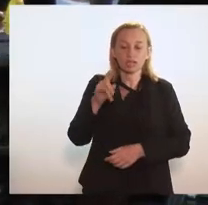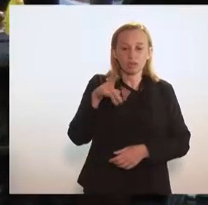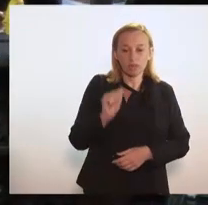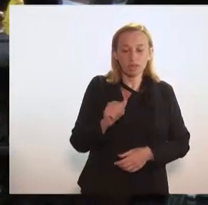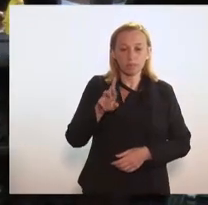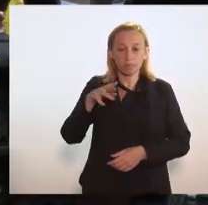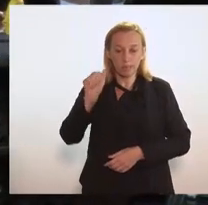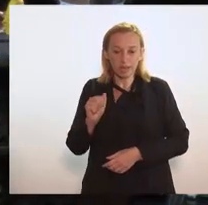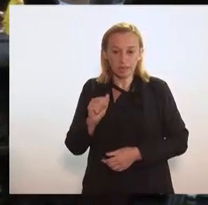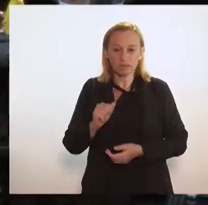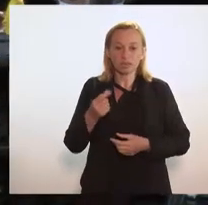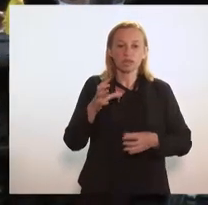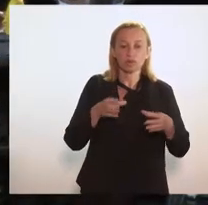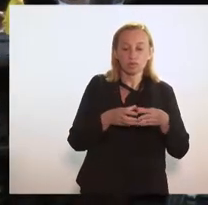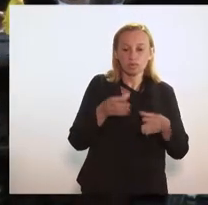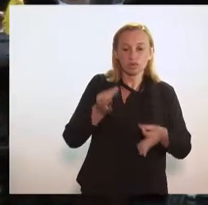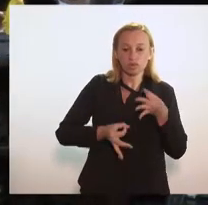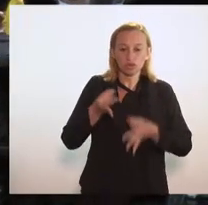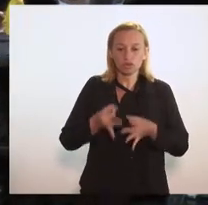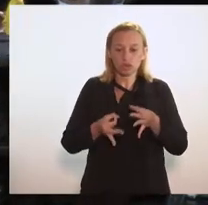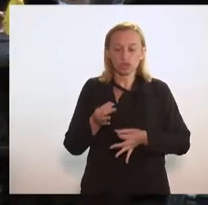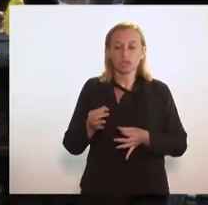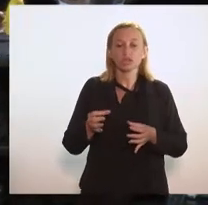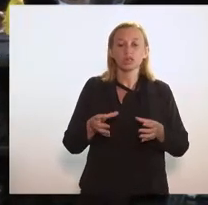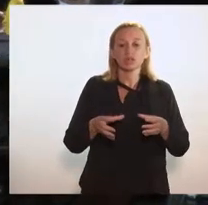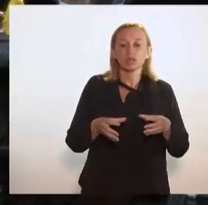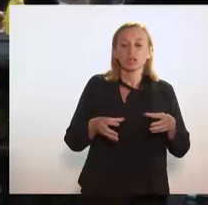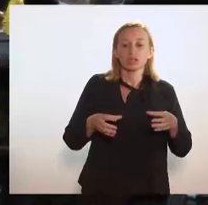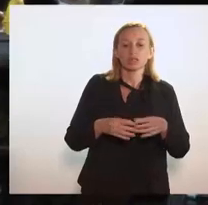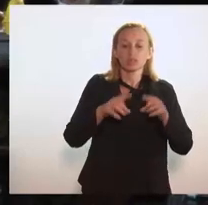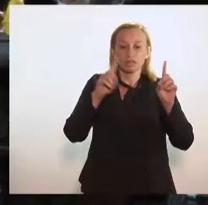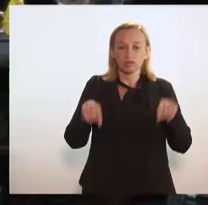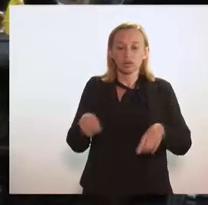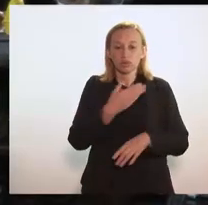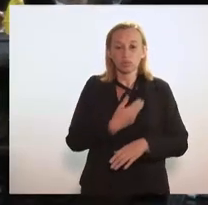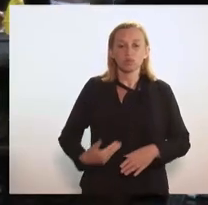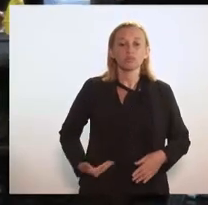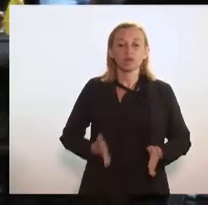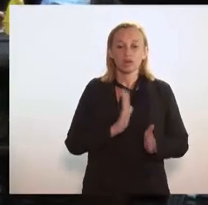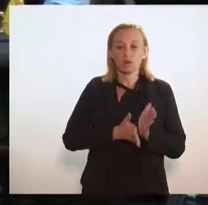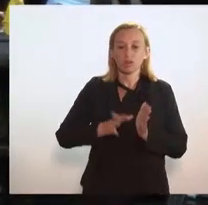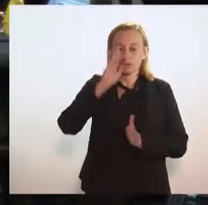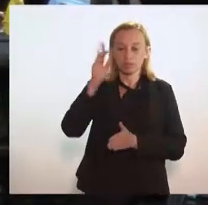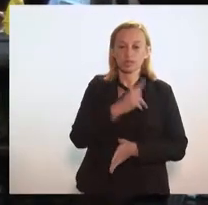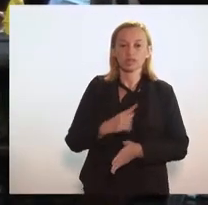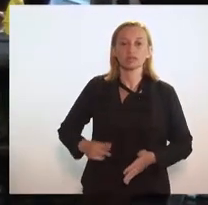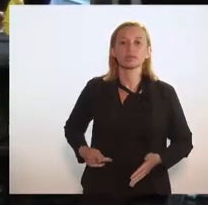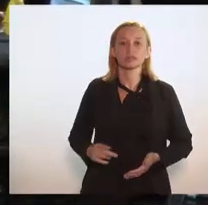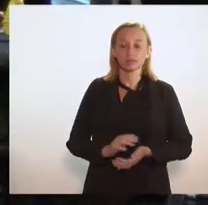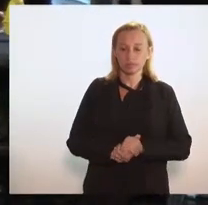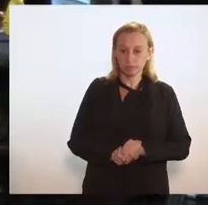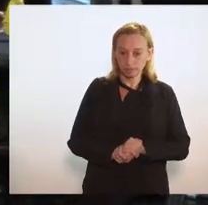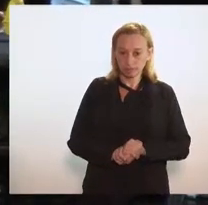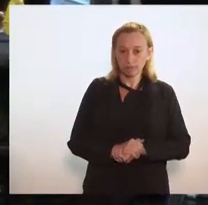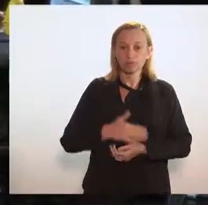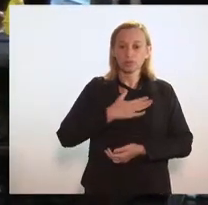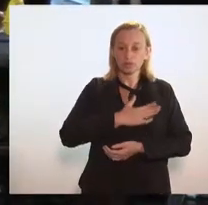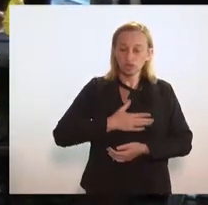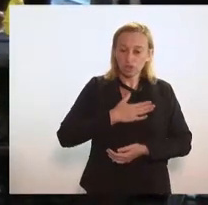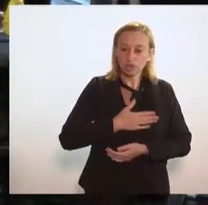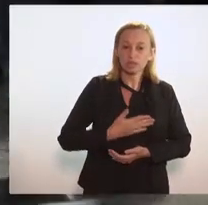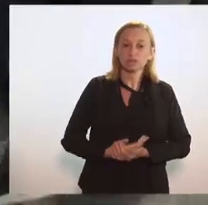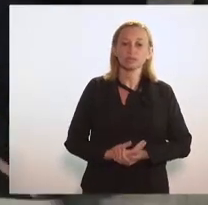Fernando de pareceres das comissões depois elas dizem saúde servidores públicos em ordem presente presente gostaria